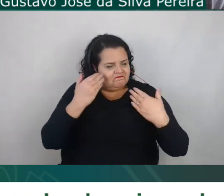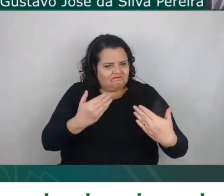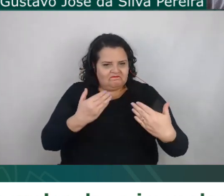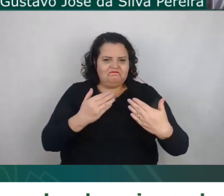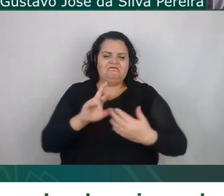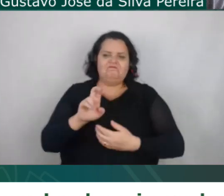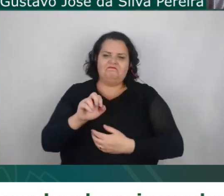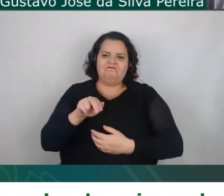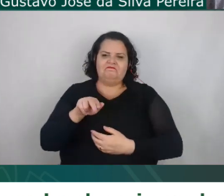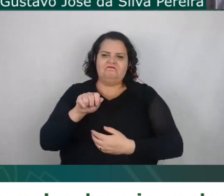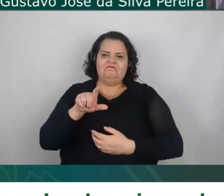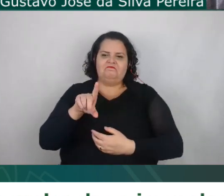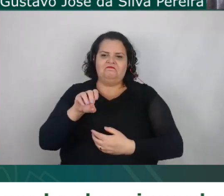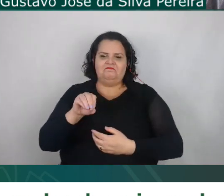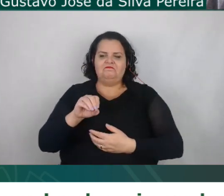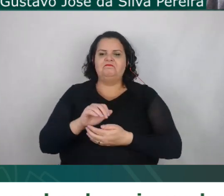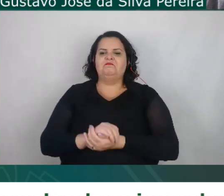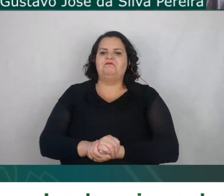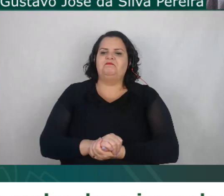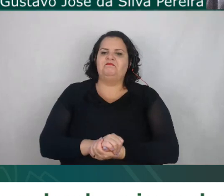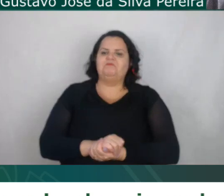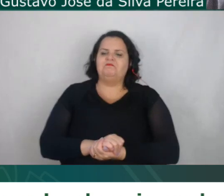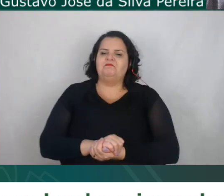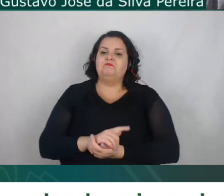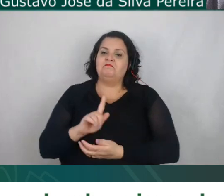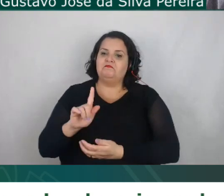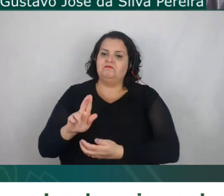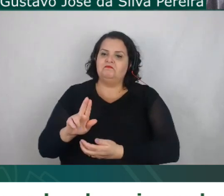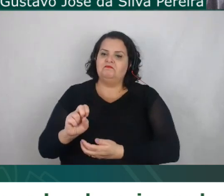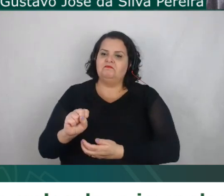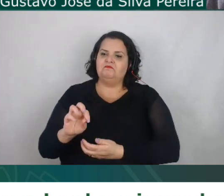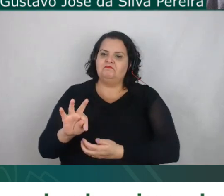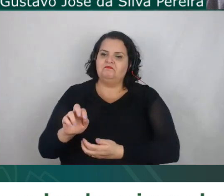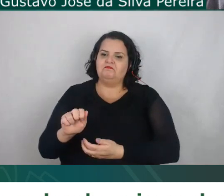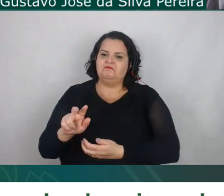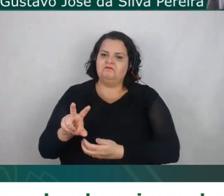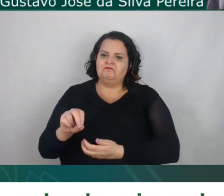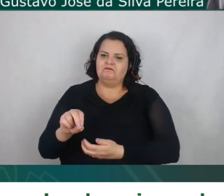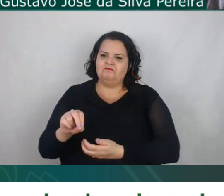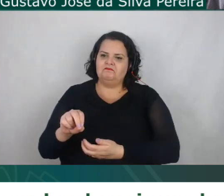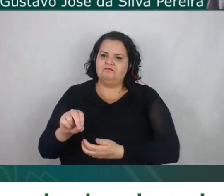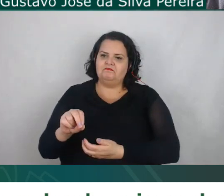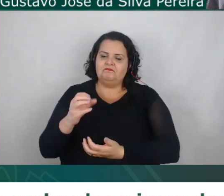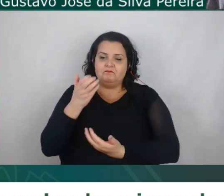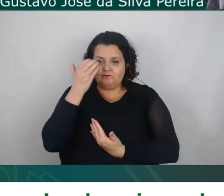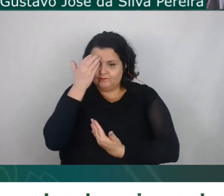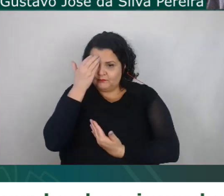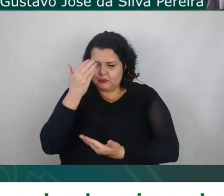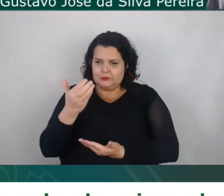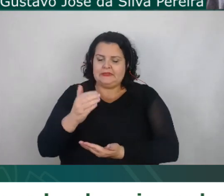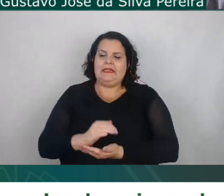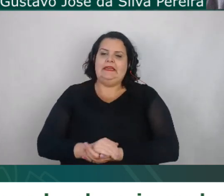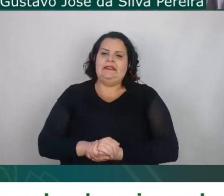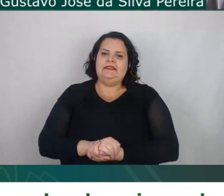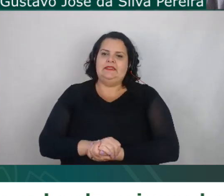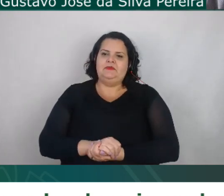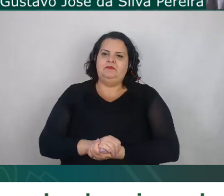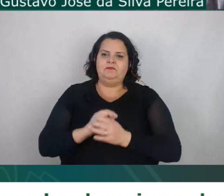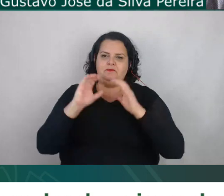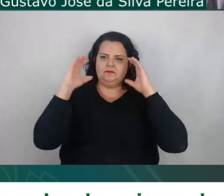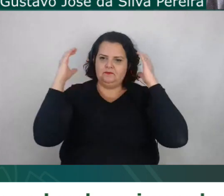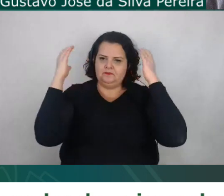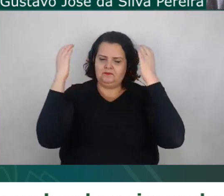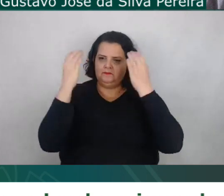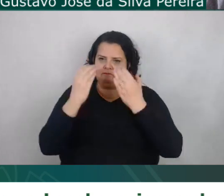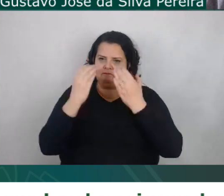Reinaldo. Gustavo? Não, só gostaria de agradecer ao Congresso, à organização